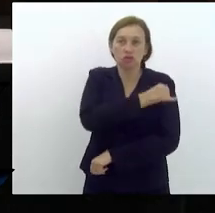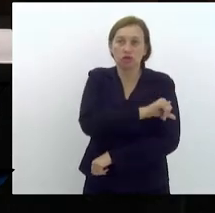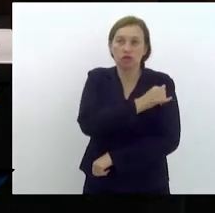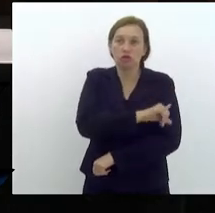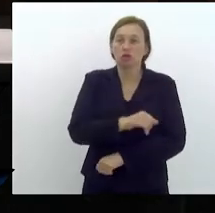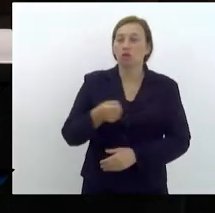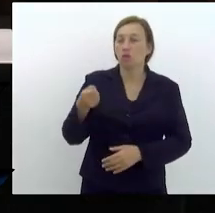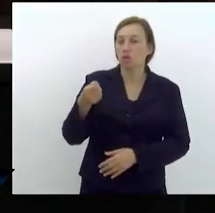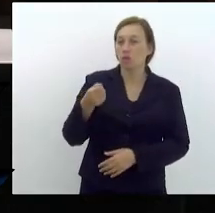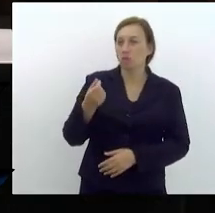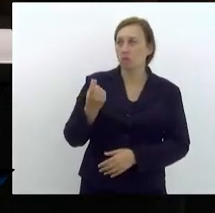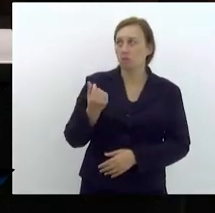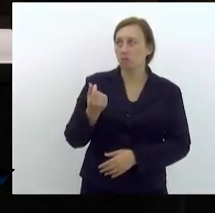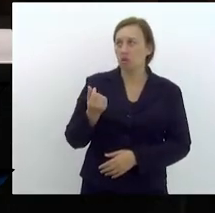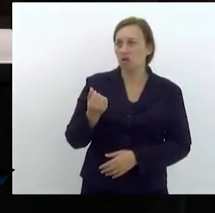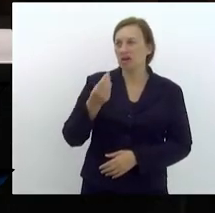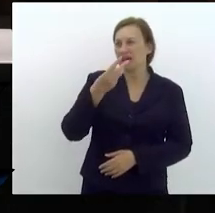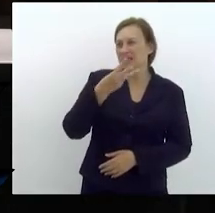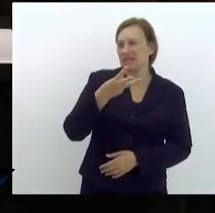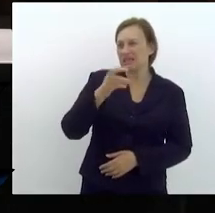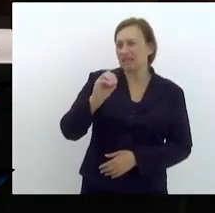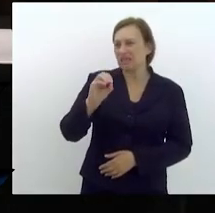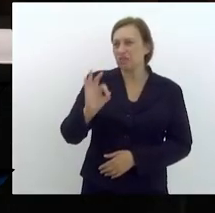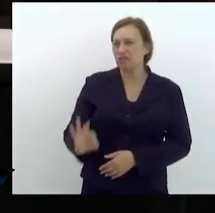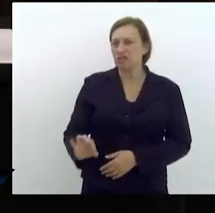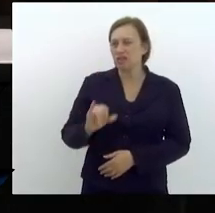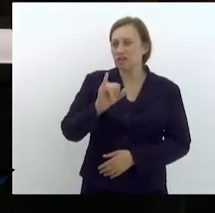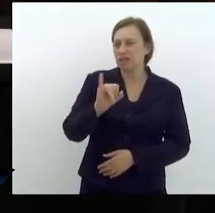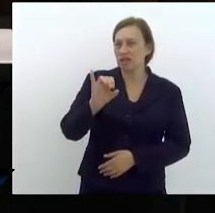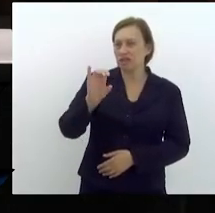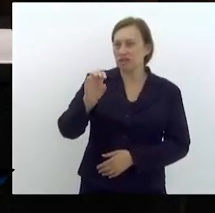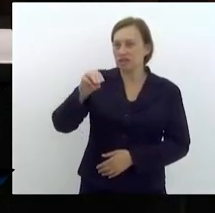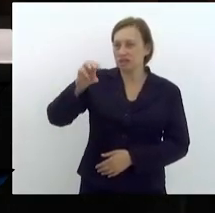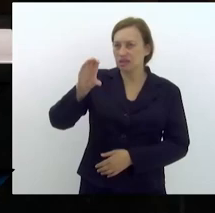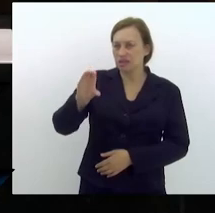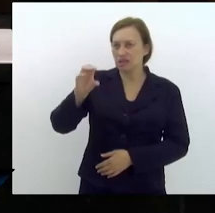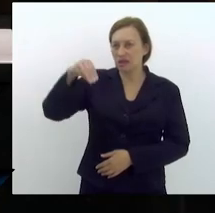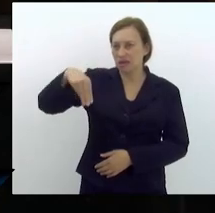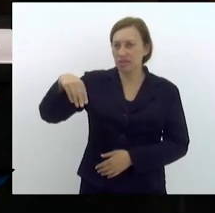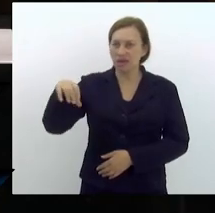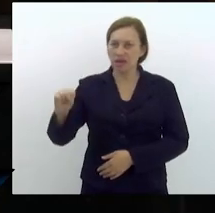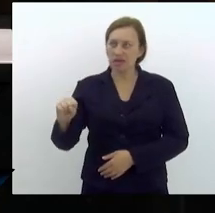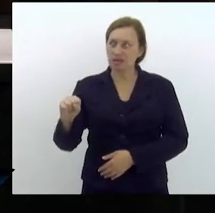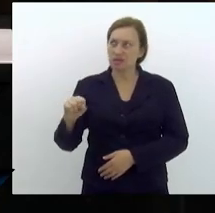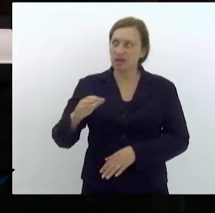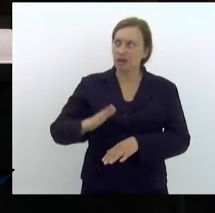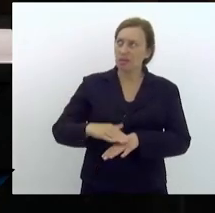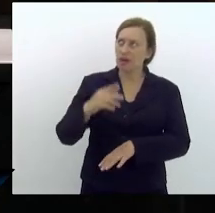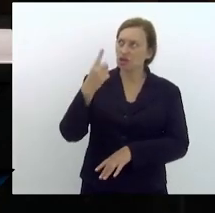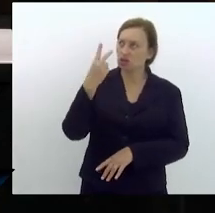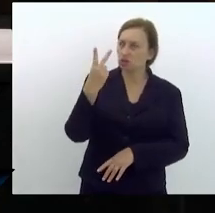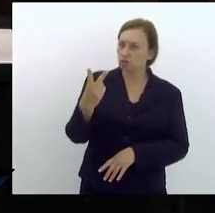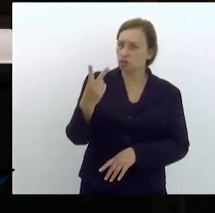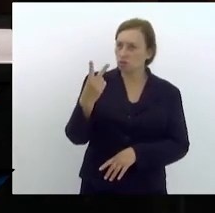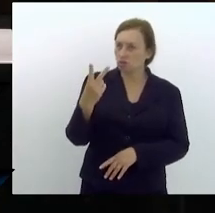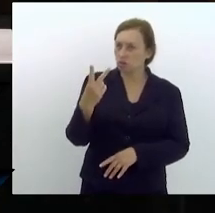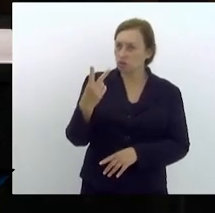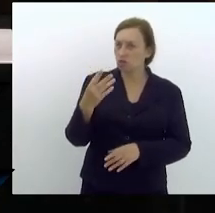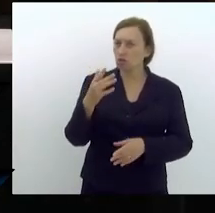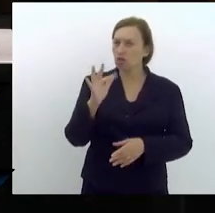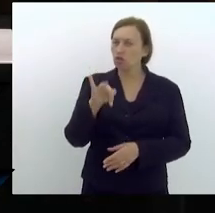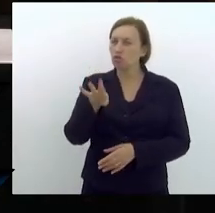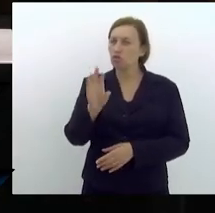nós cobramos 30% de cms passamos a cobrar era 30% mais dois do fundo do combate à pobreza